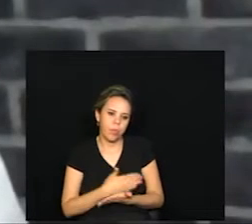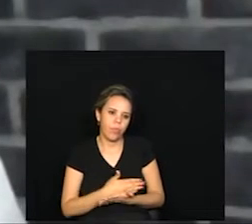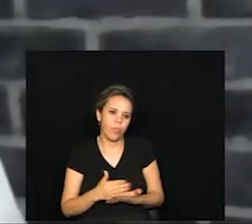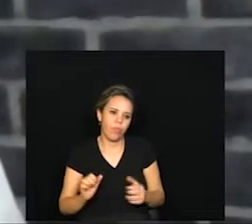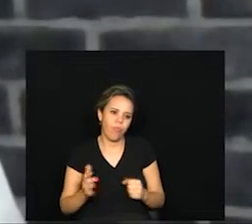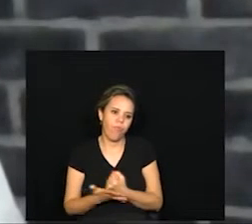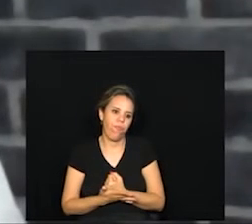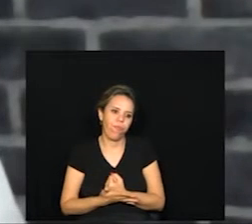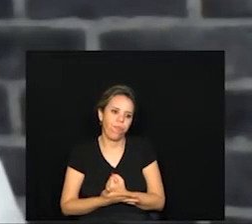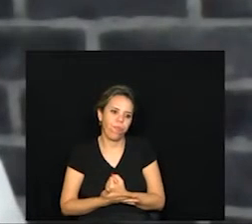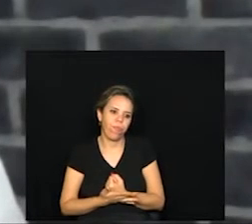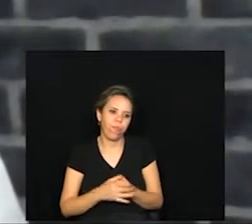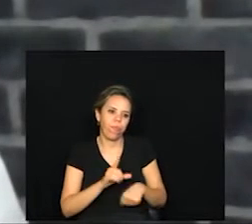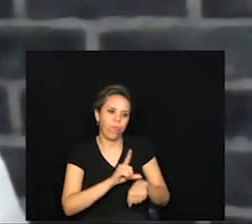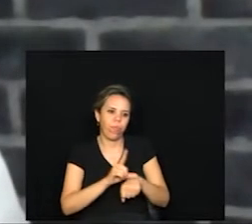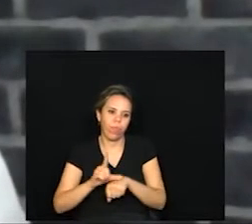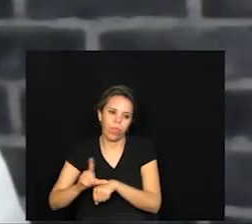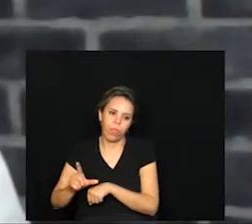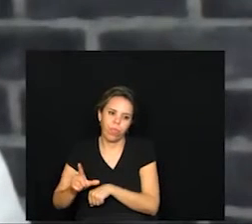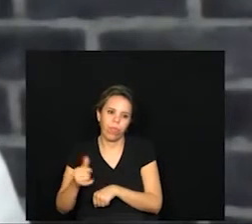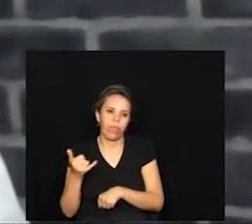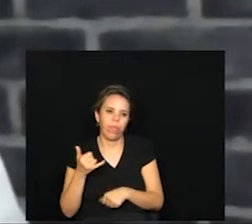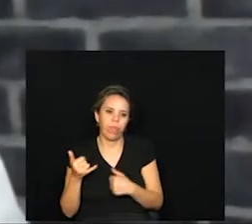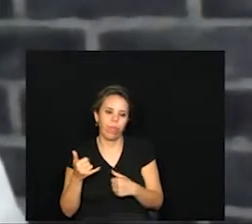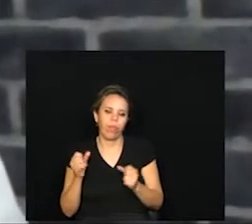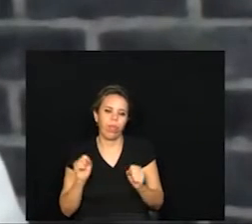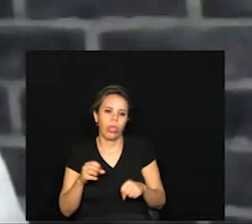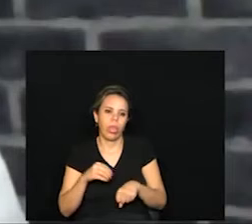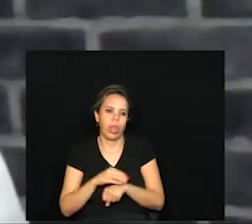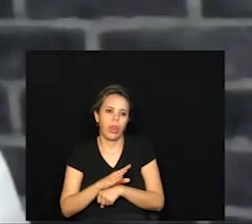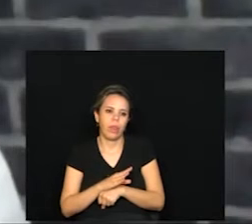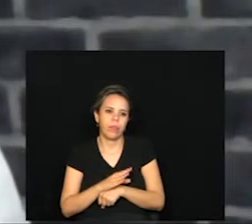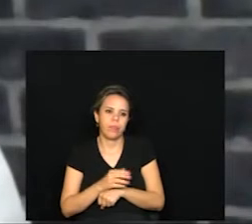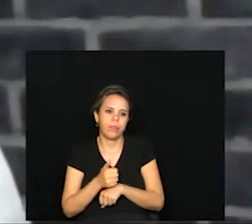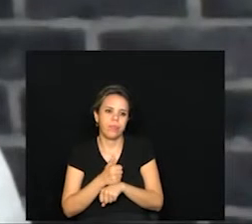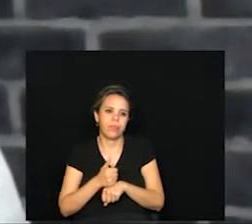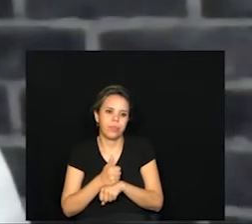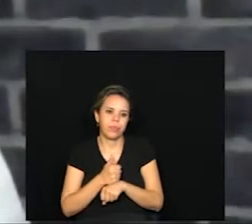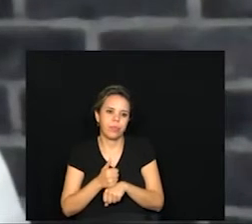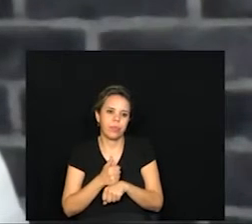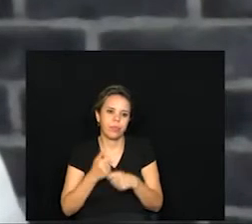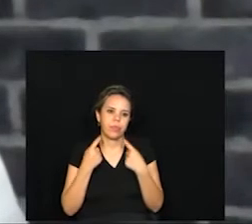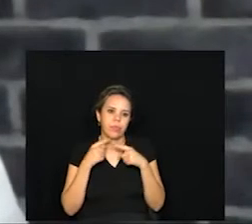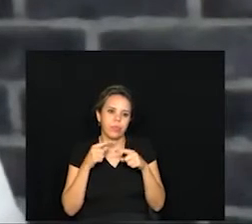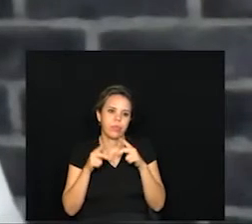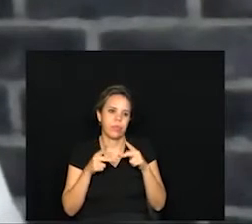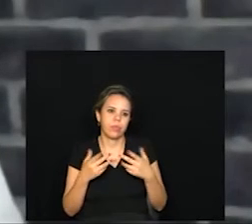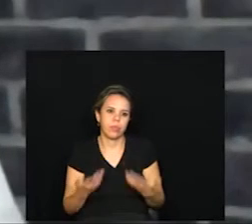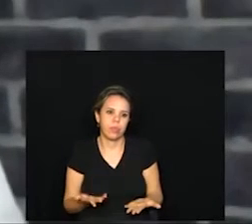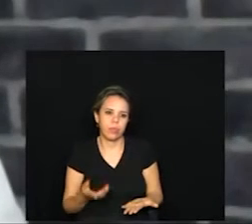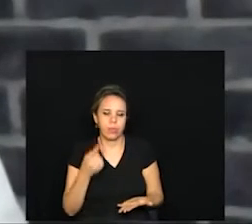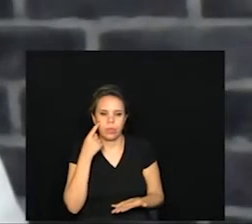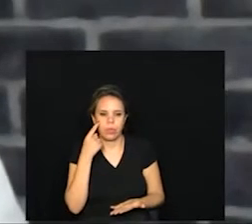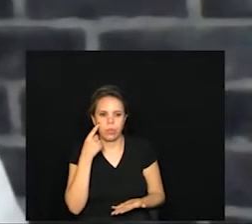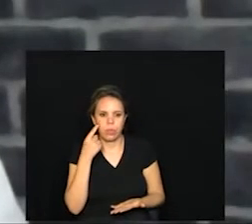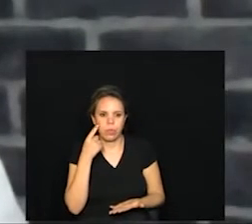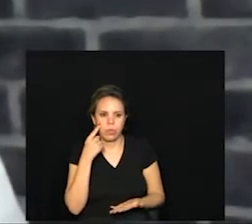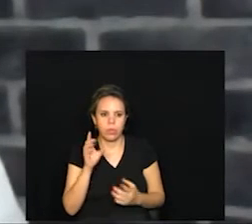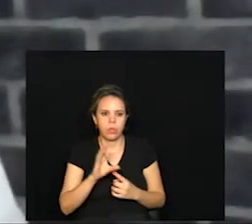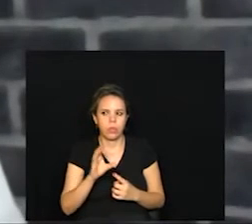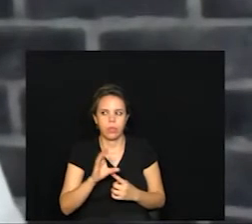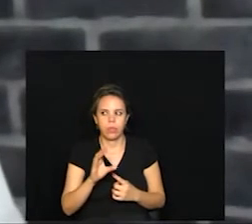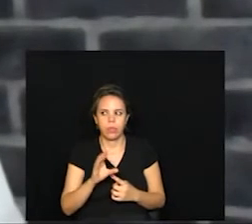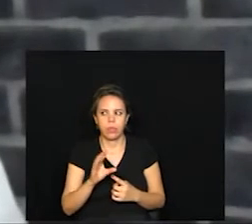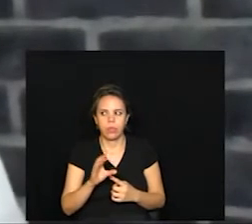da pandemia que o comércio eletrônico ele passou a ser o segmento mais reclamado, né? A gente observou que os